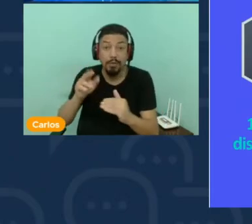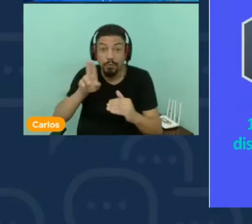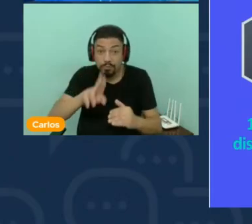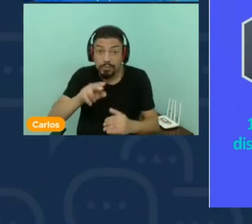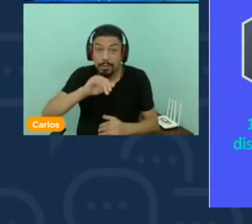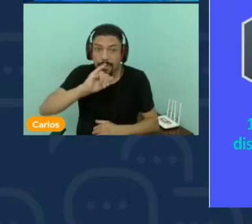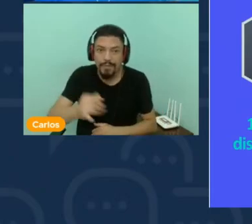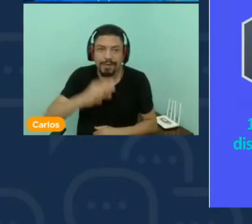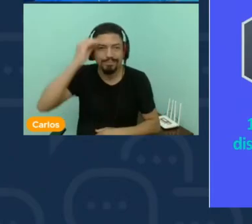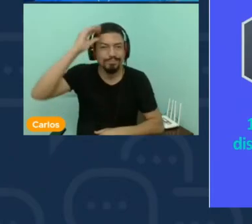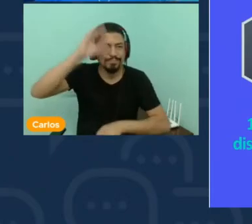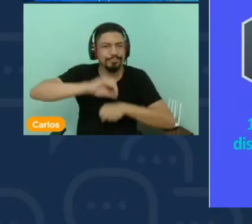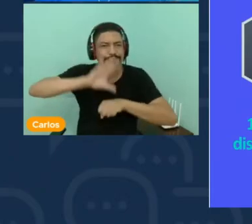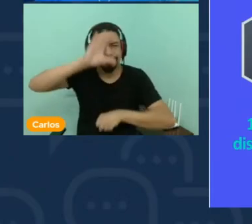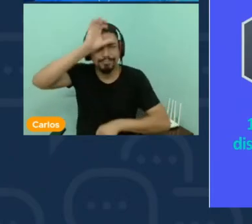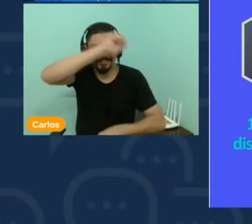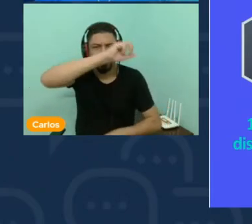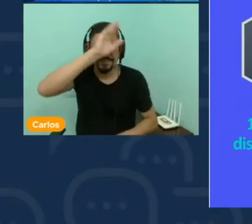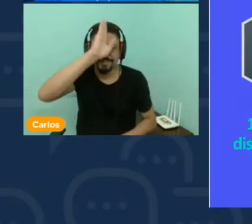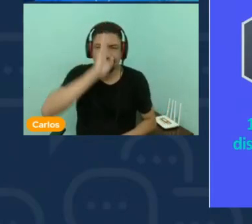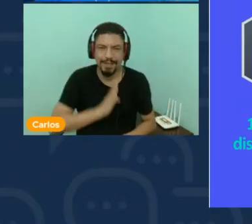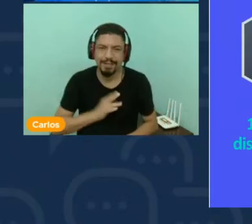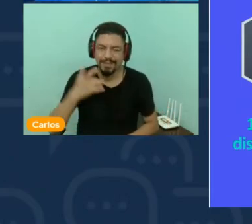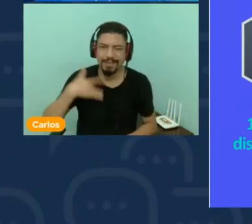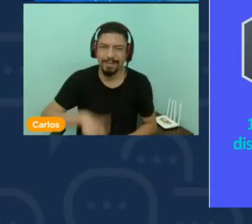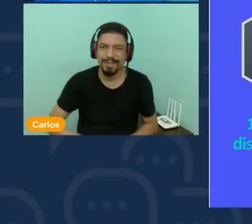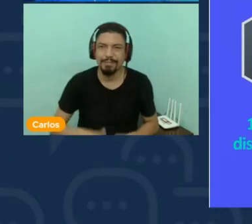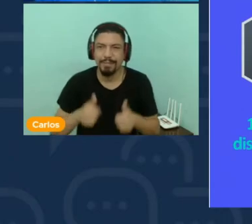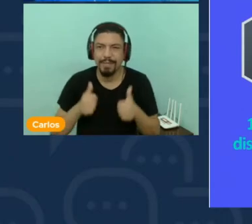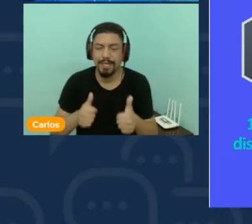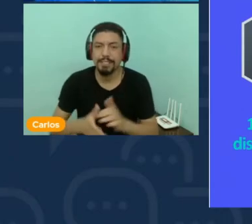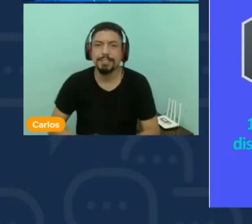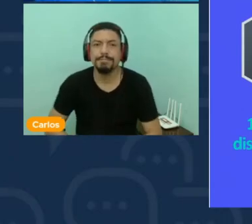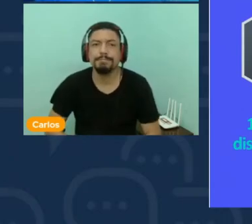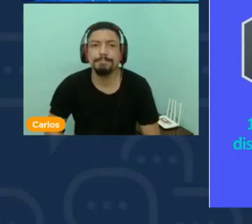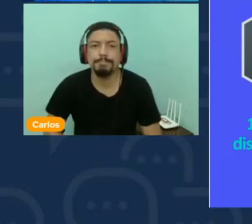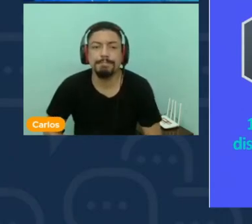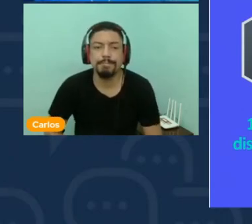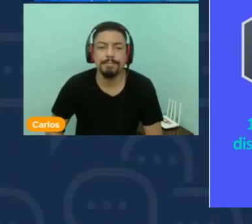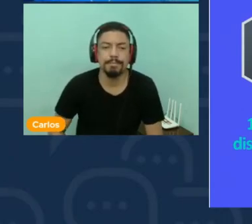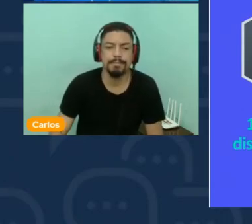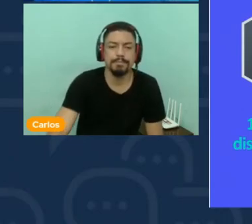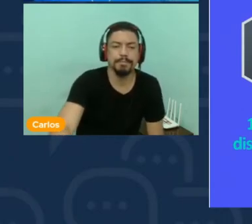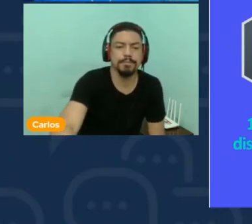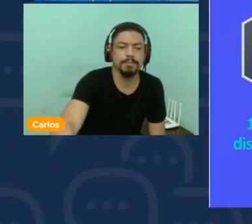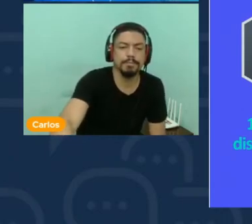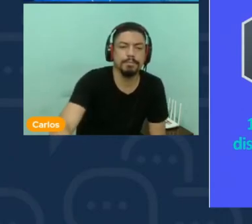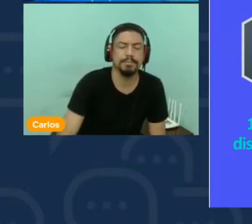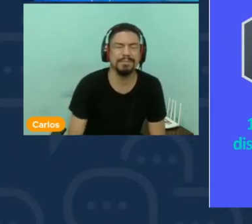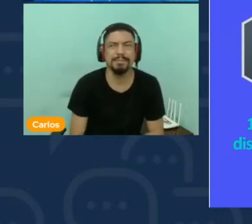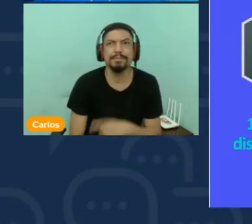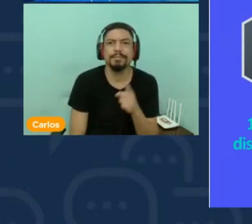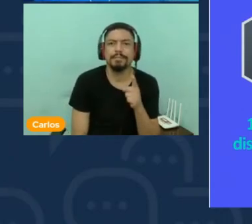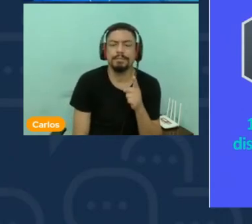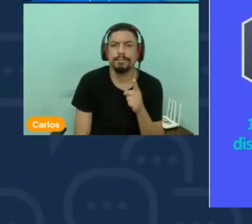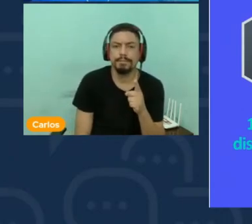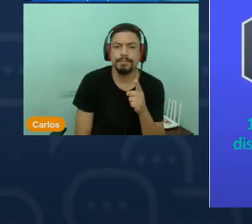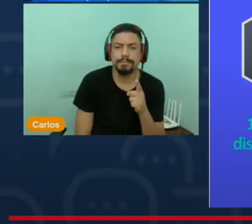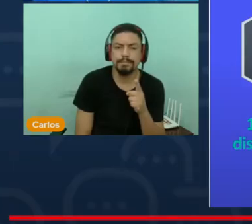de vocês, que vai valer super a pena, né? Tô vendo aqui o chat,